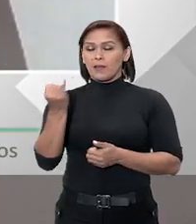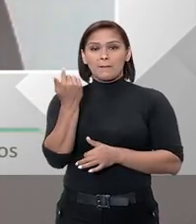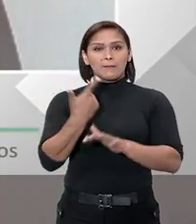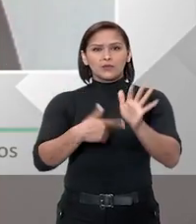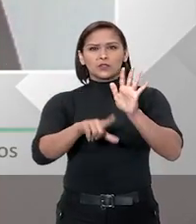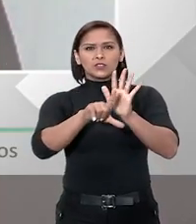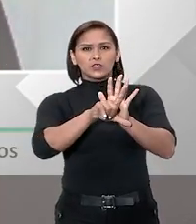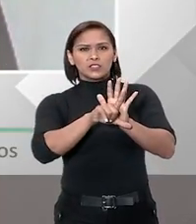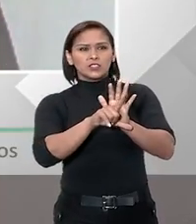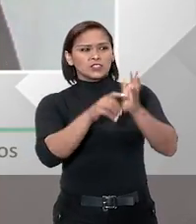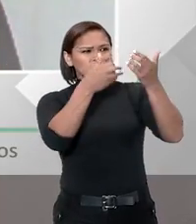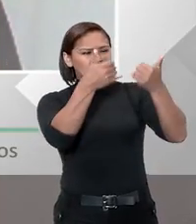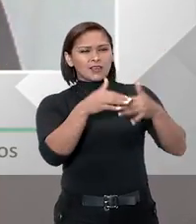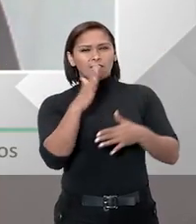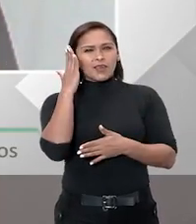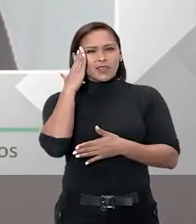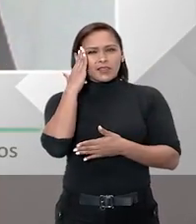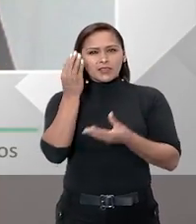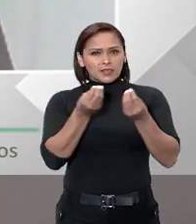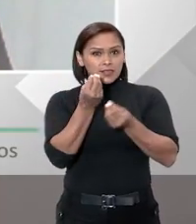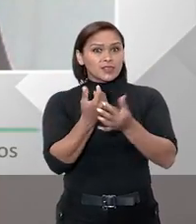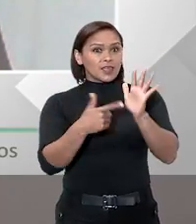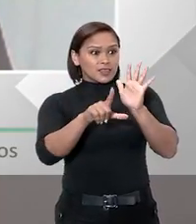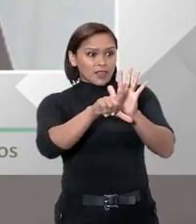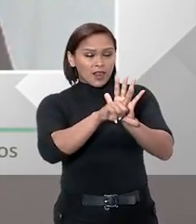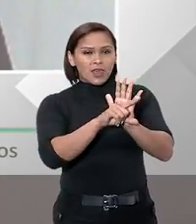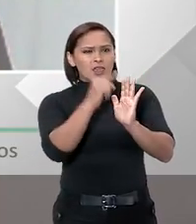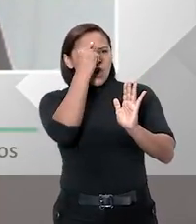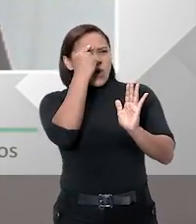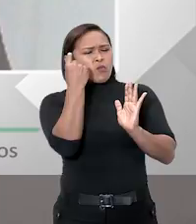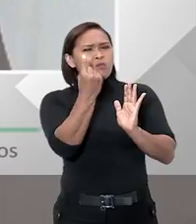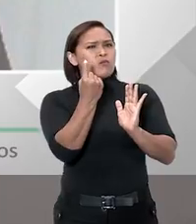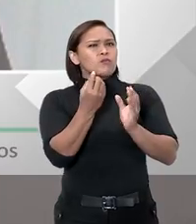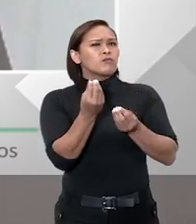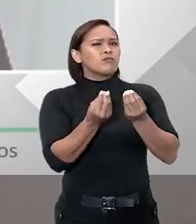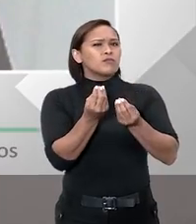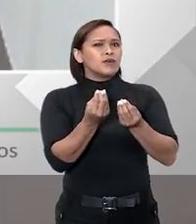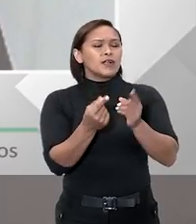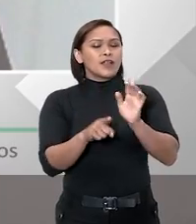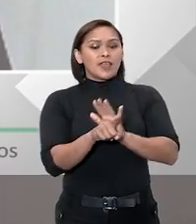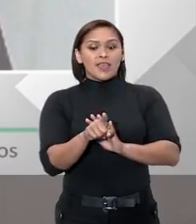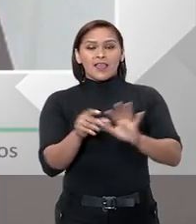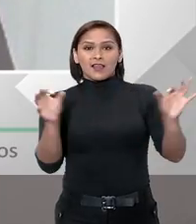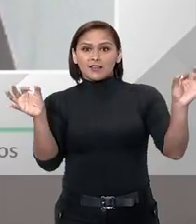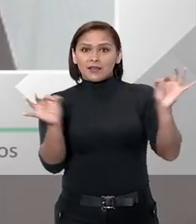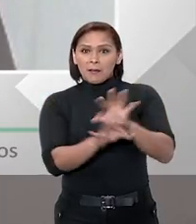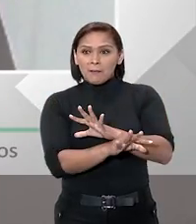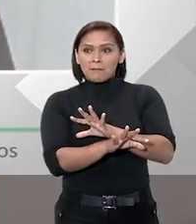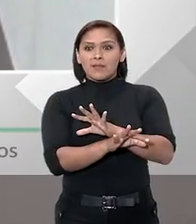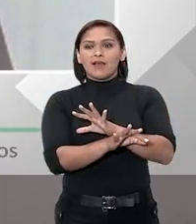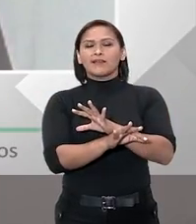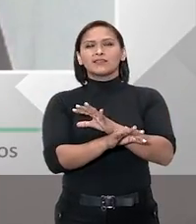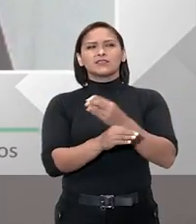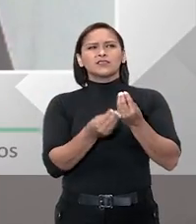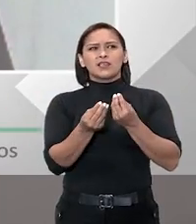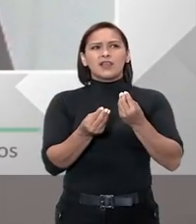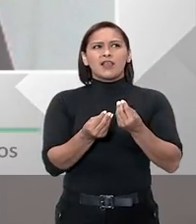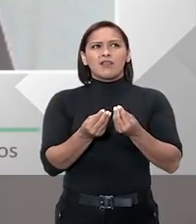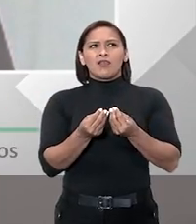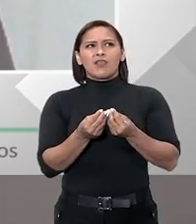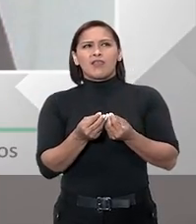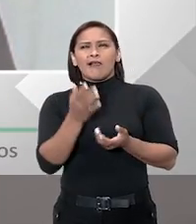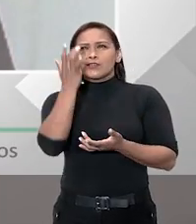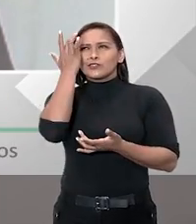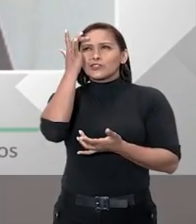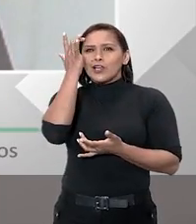essa lei aqui, a gente entenda que a lei, a ideia básica dela é erradicar esse amadorismo, né,